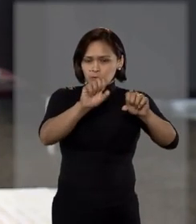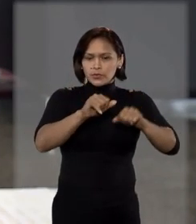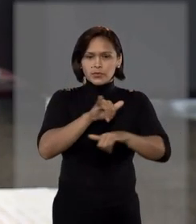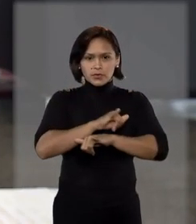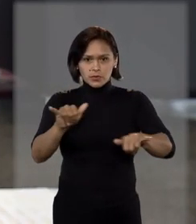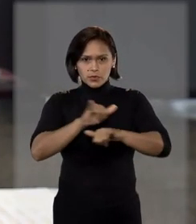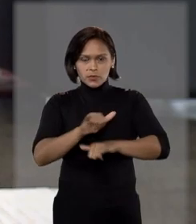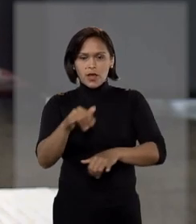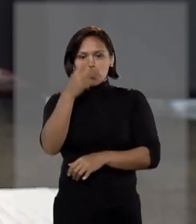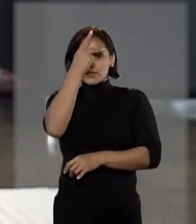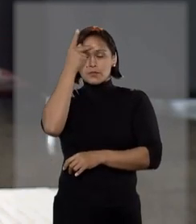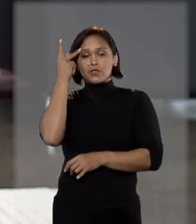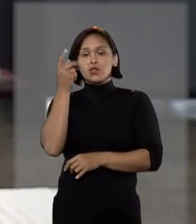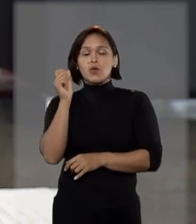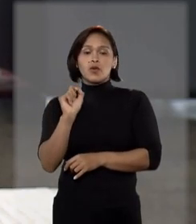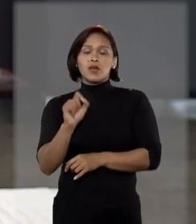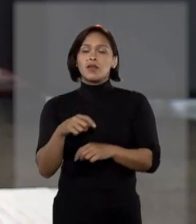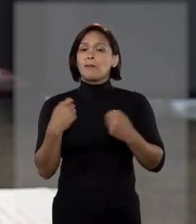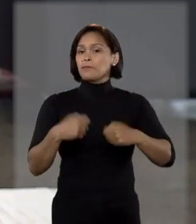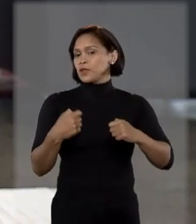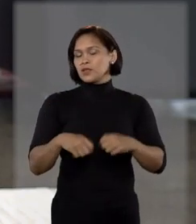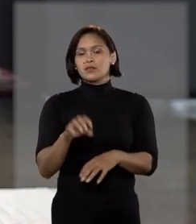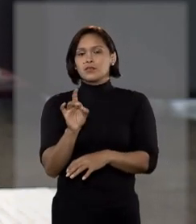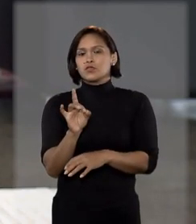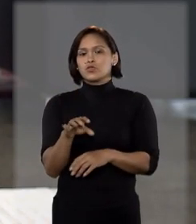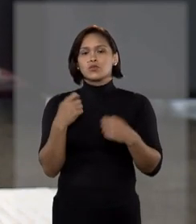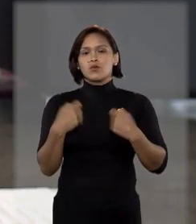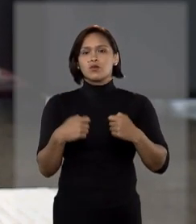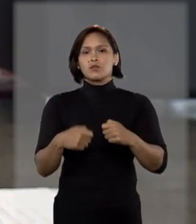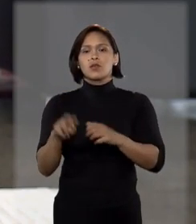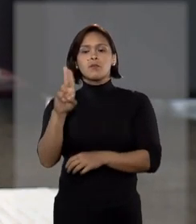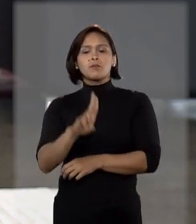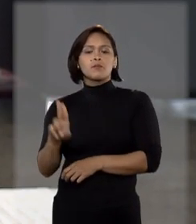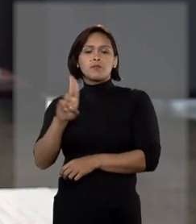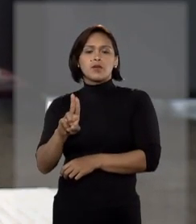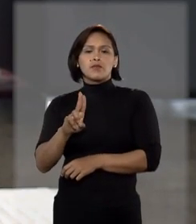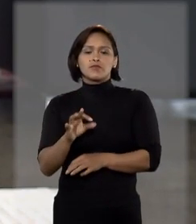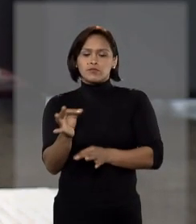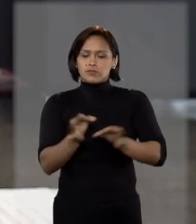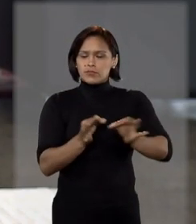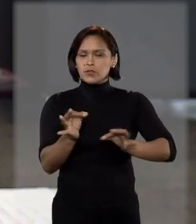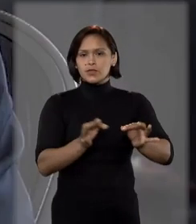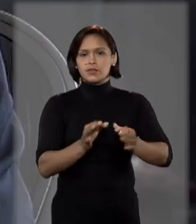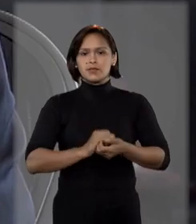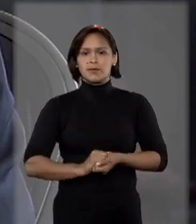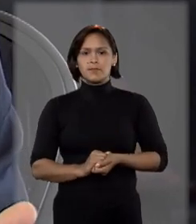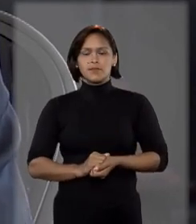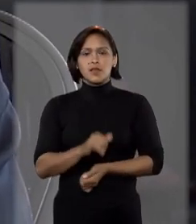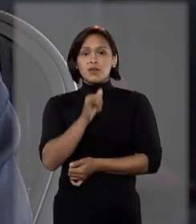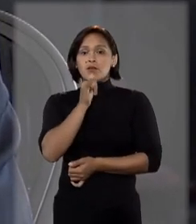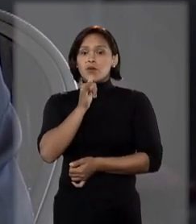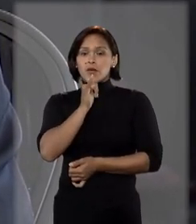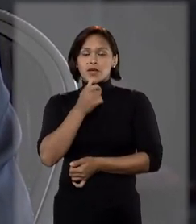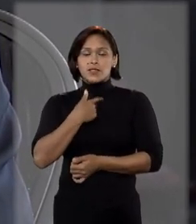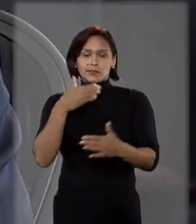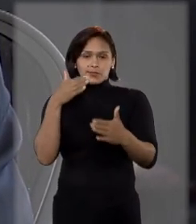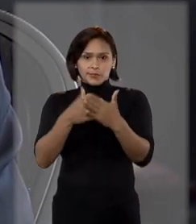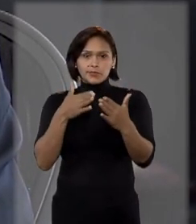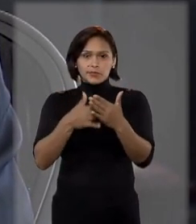dados àqueles que são necessários para a realização do tratamento. Um bom exemplo